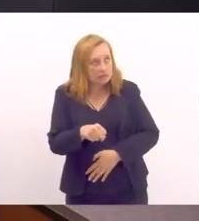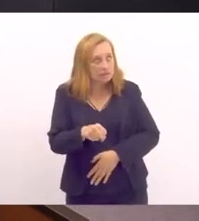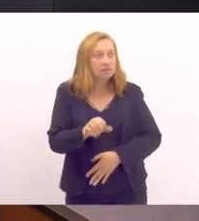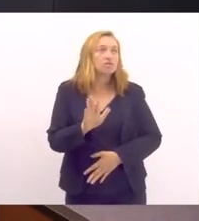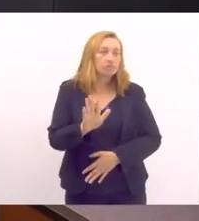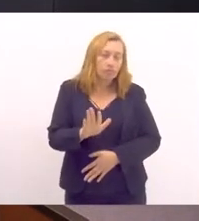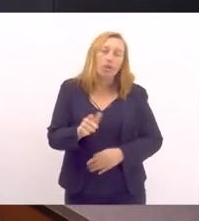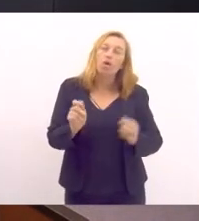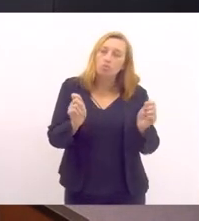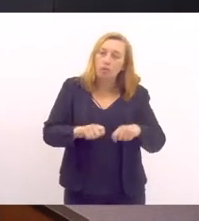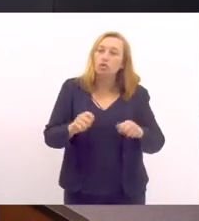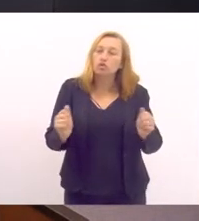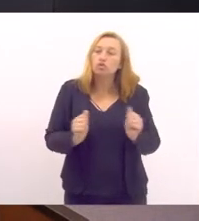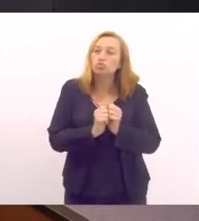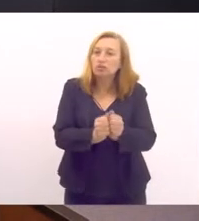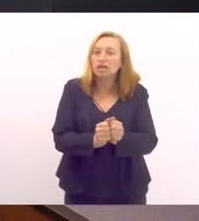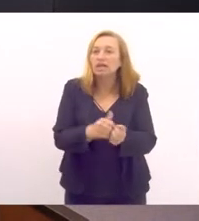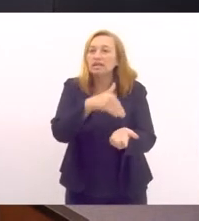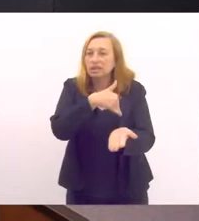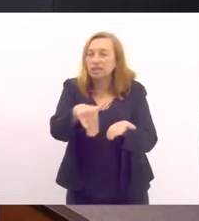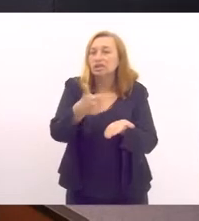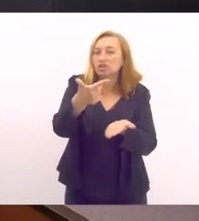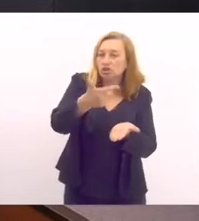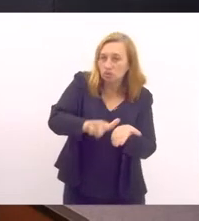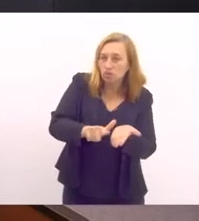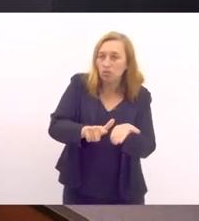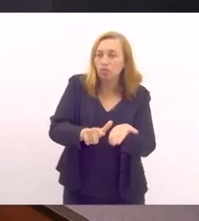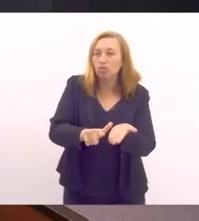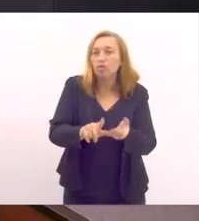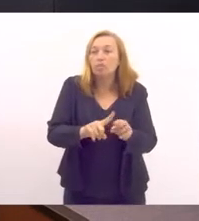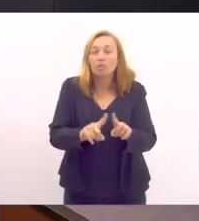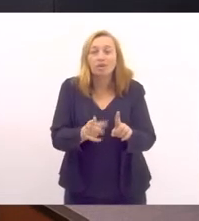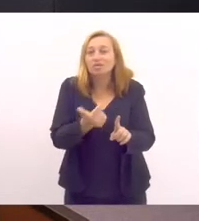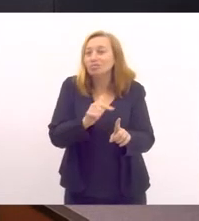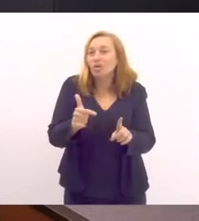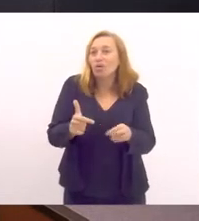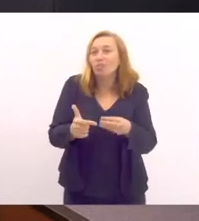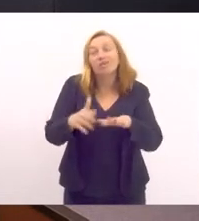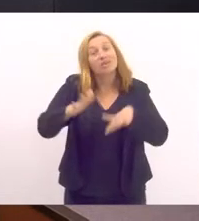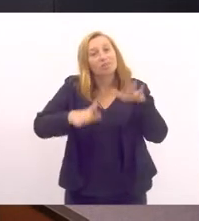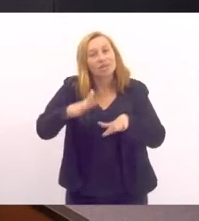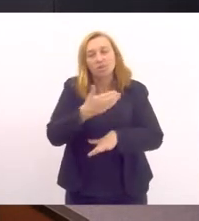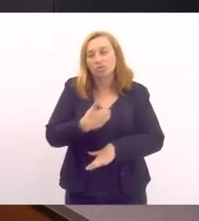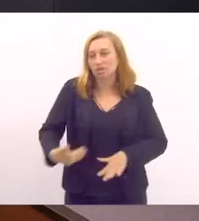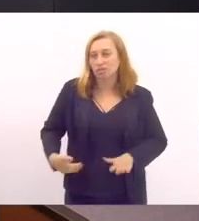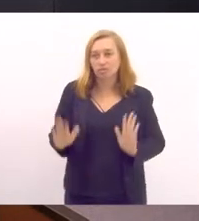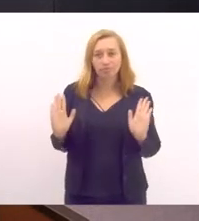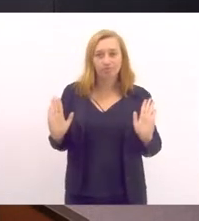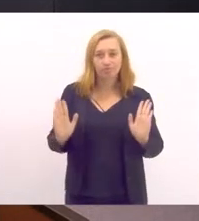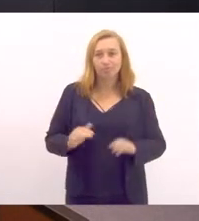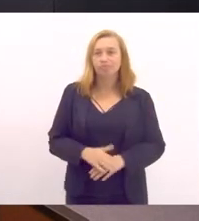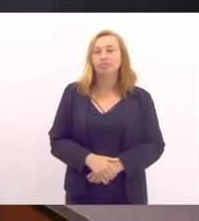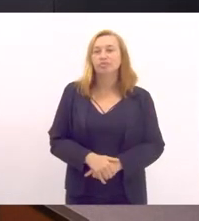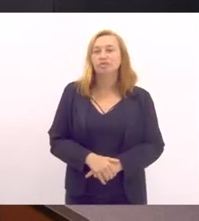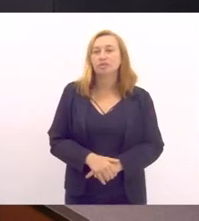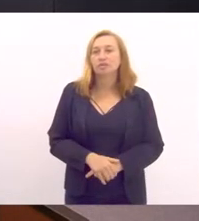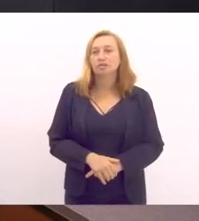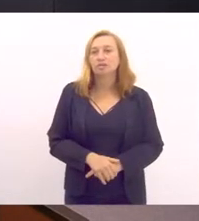ele pode juntar secretarias novamente, pode isolar, mas não tem como, vai depender do governador.